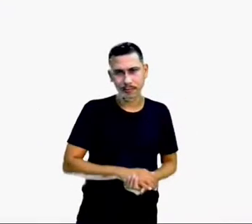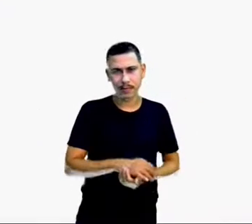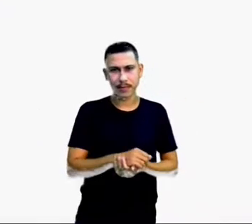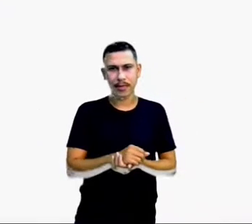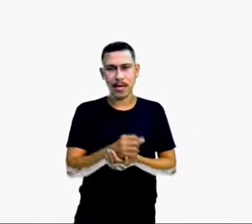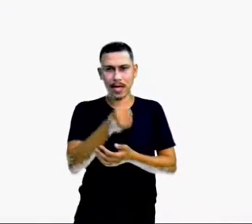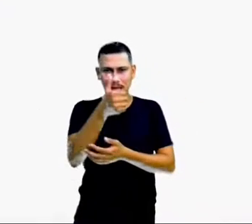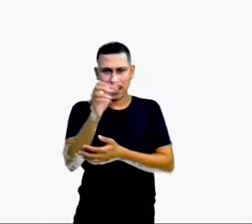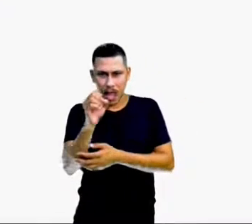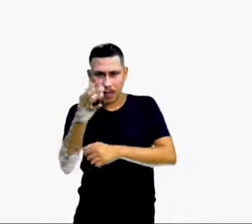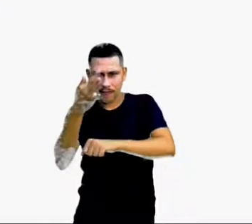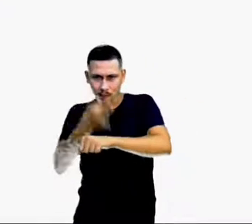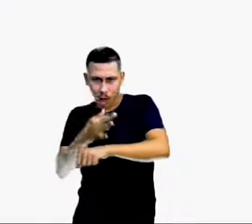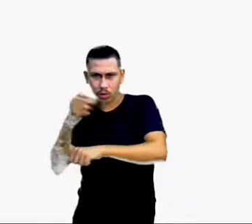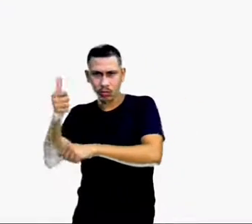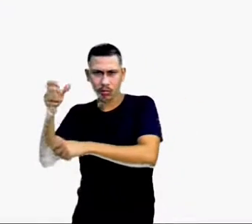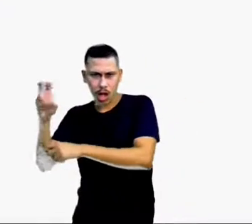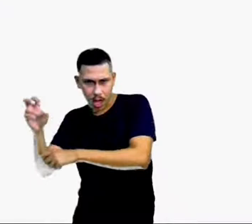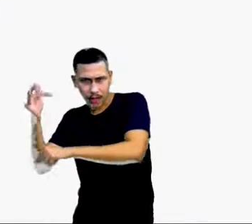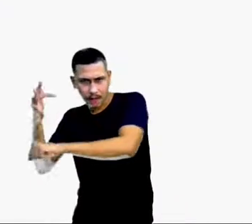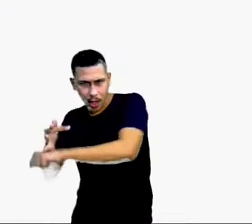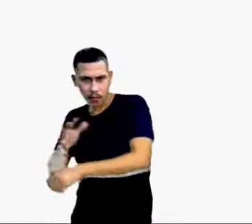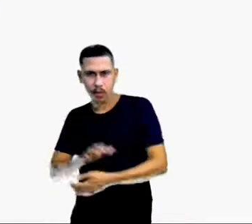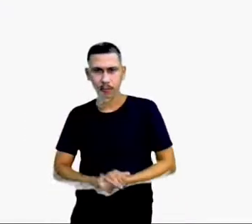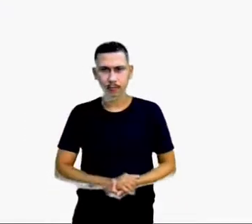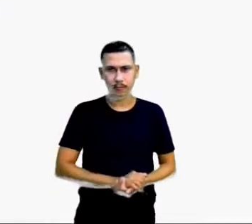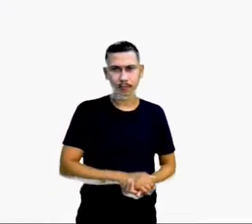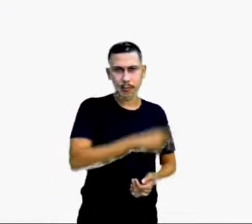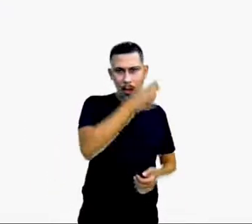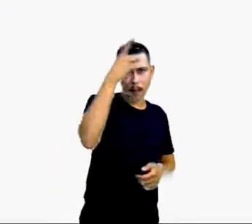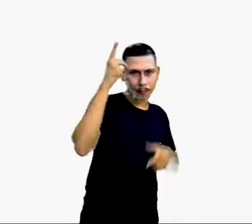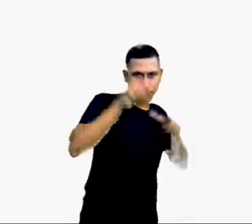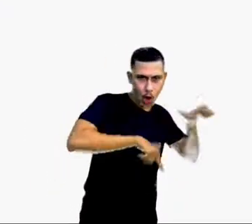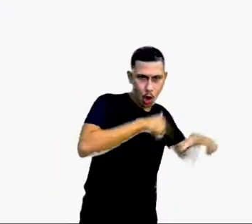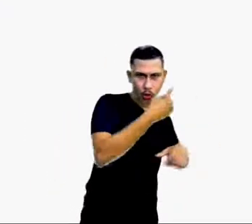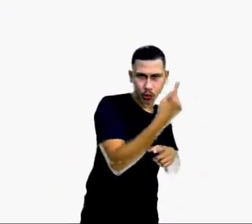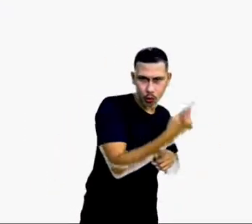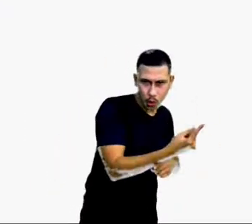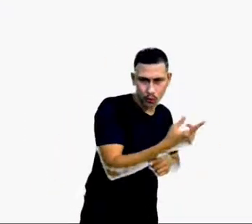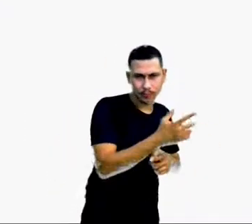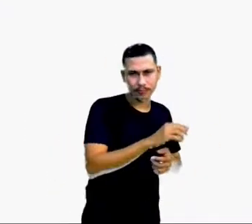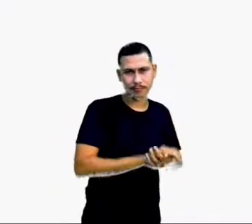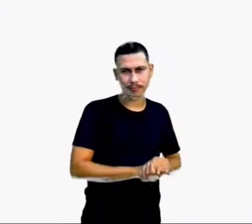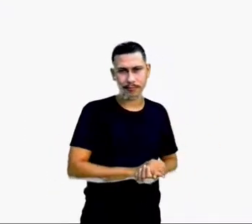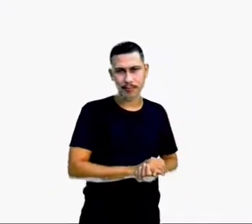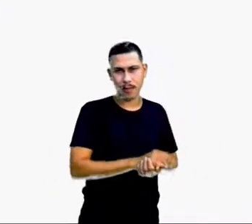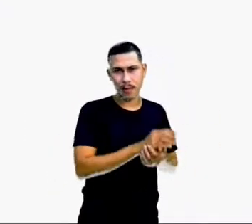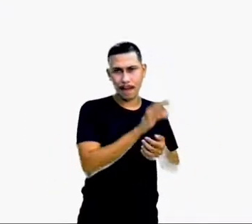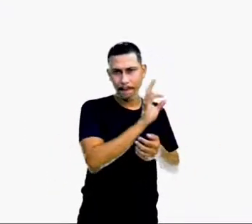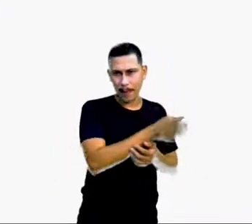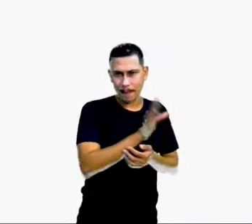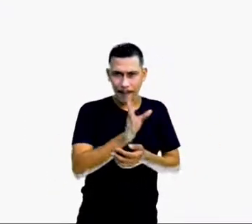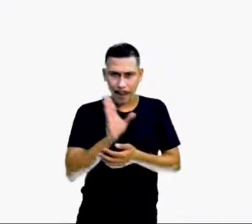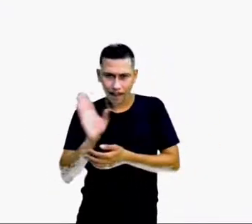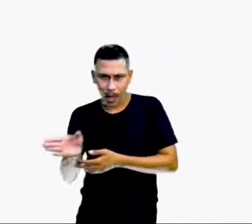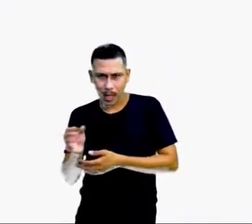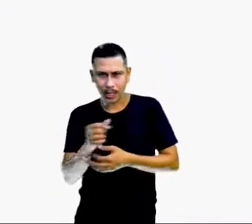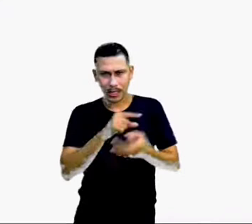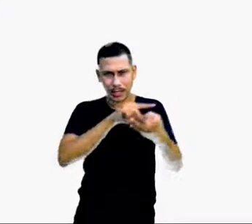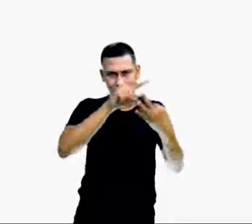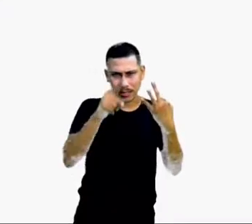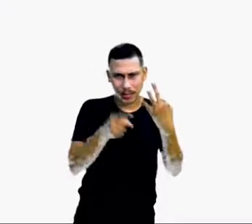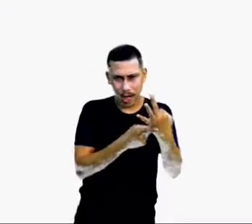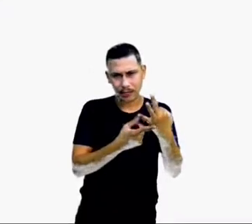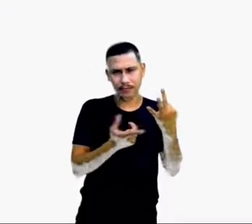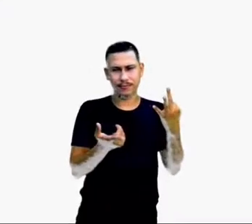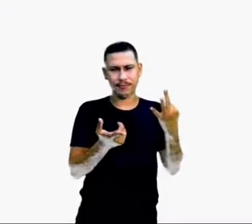respectivamente. Entendeu? Um teve 6 faltas, o segundo 10 e o terceiro 15 faltas. Agora a gratificação